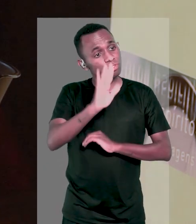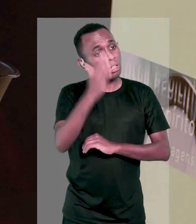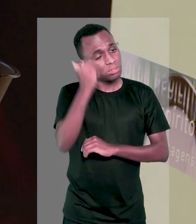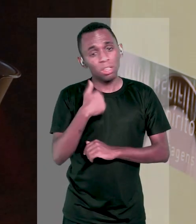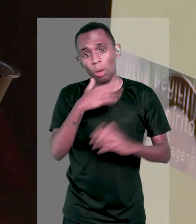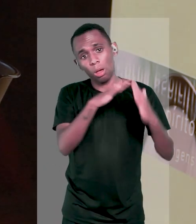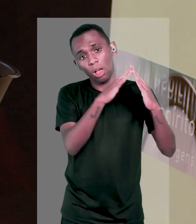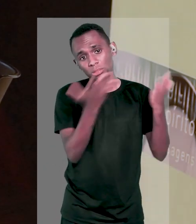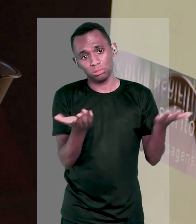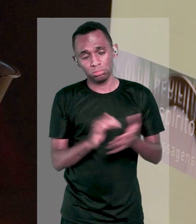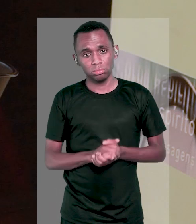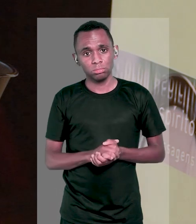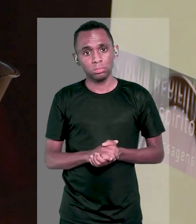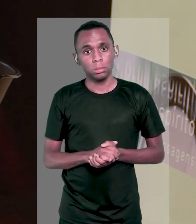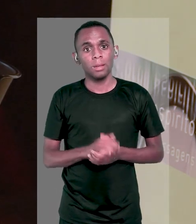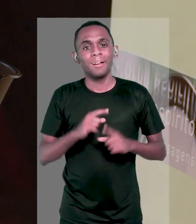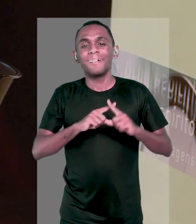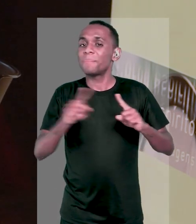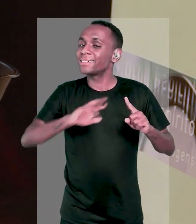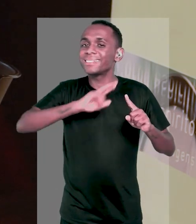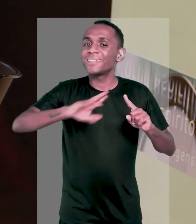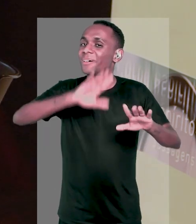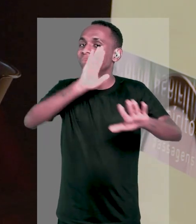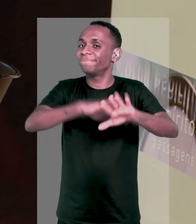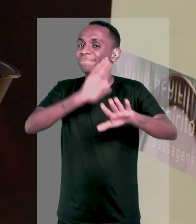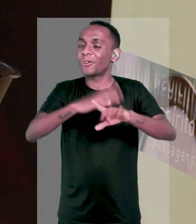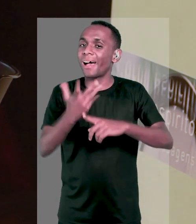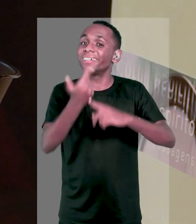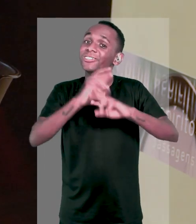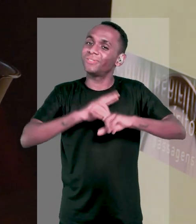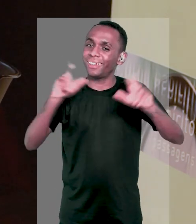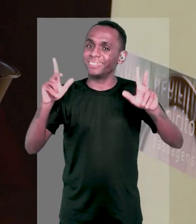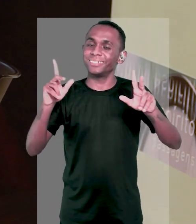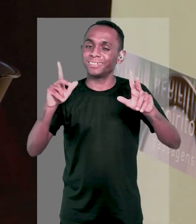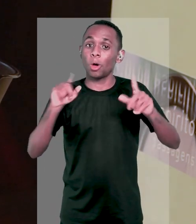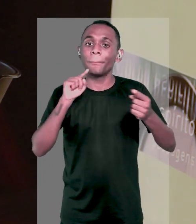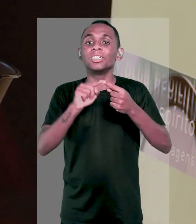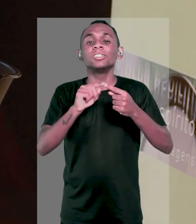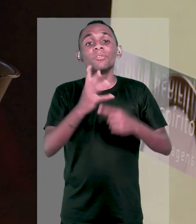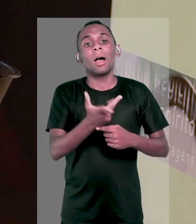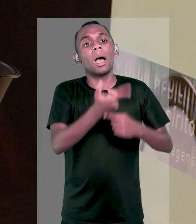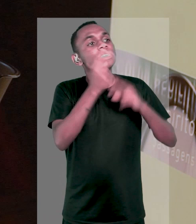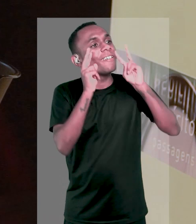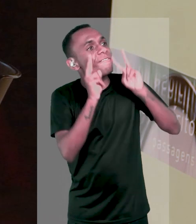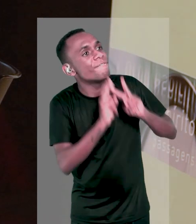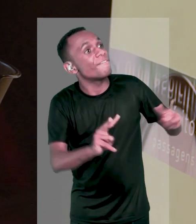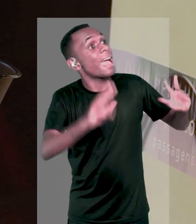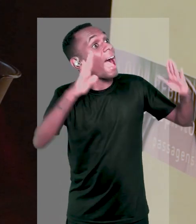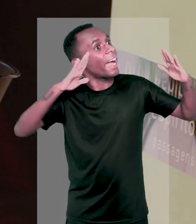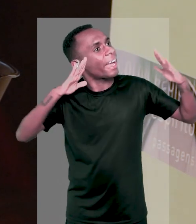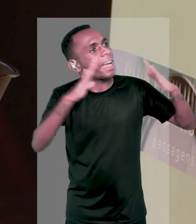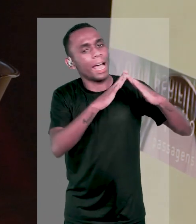veja essa casa que você reflita sobre essa casa que você pense numa